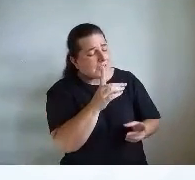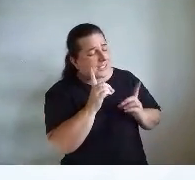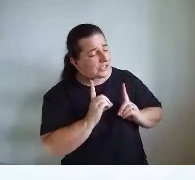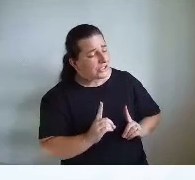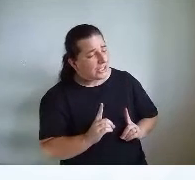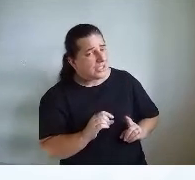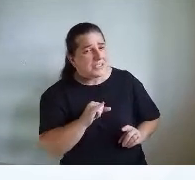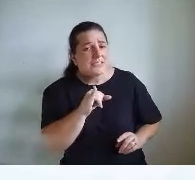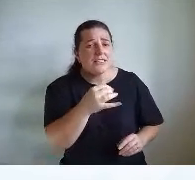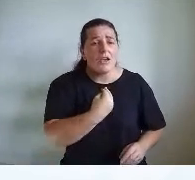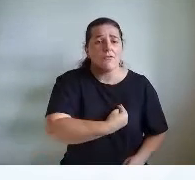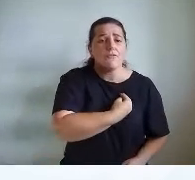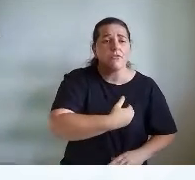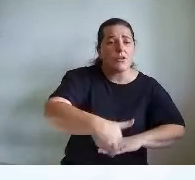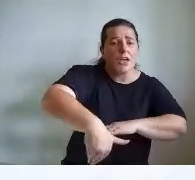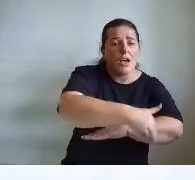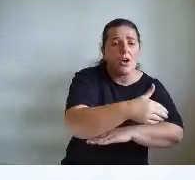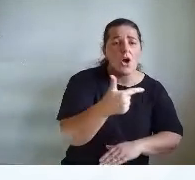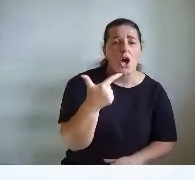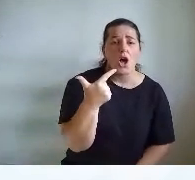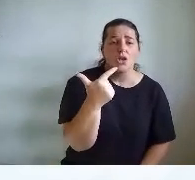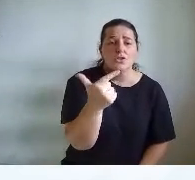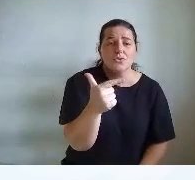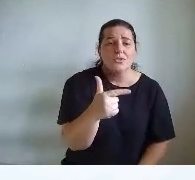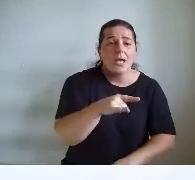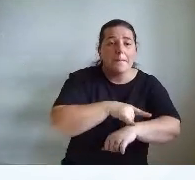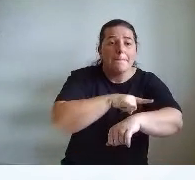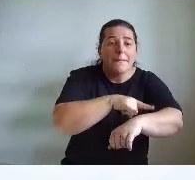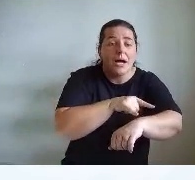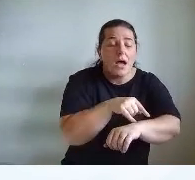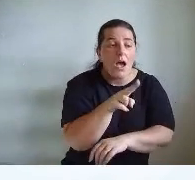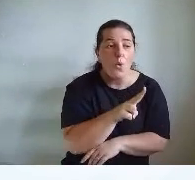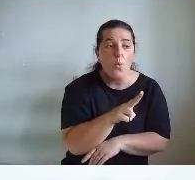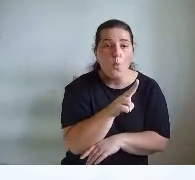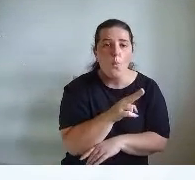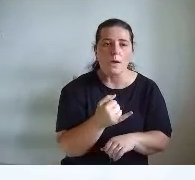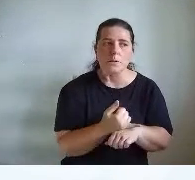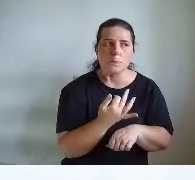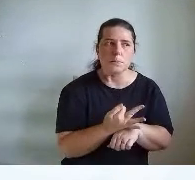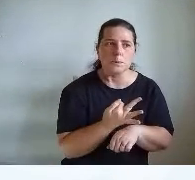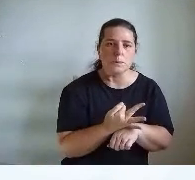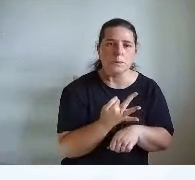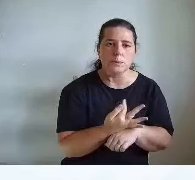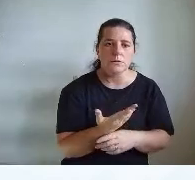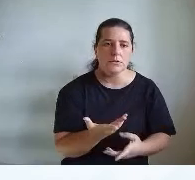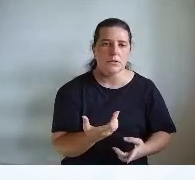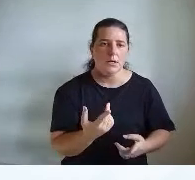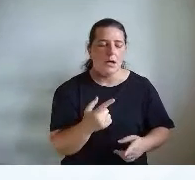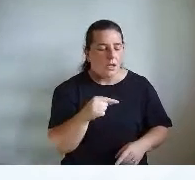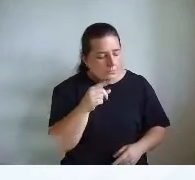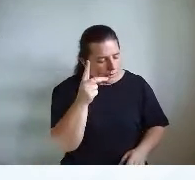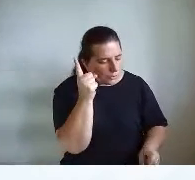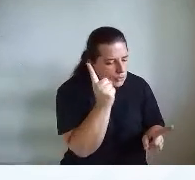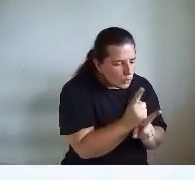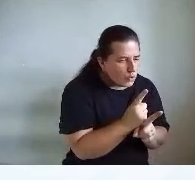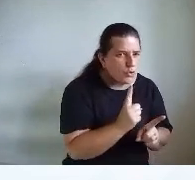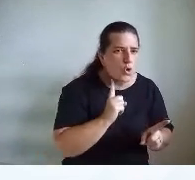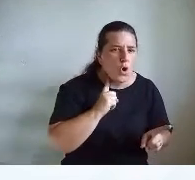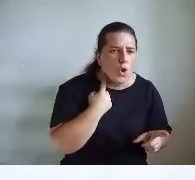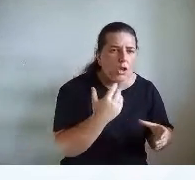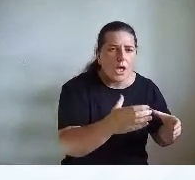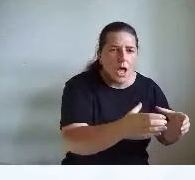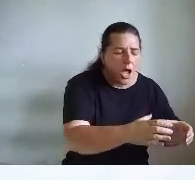de rua, que não tem banheiro para usar, que tem que comer aquilo que encontra na lixeira? Então, é esse projeto